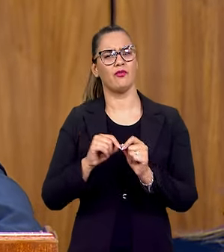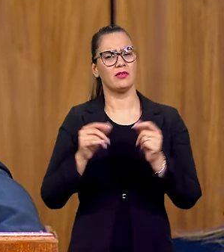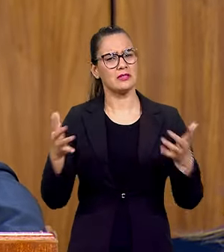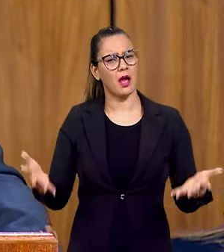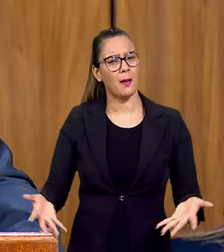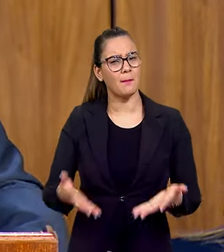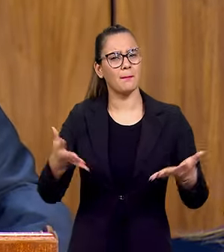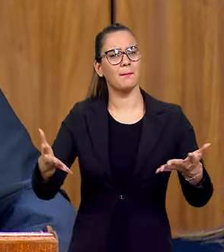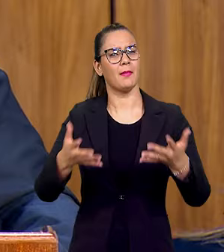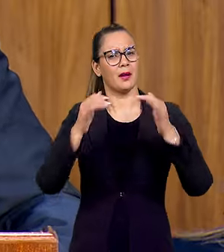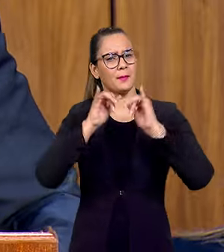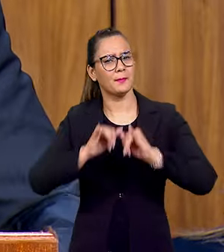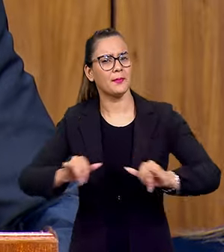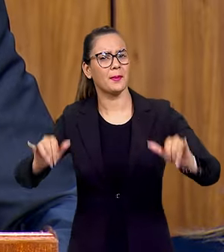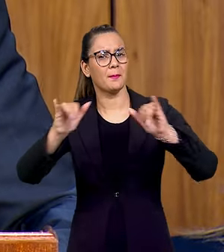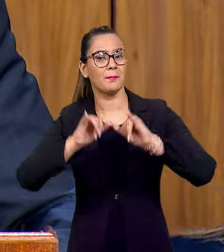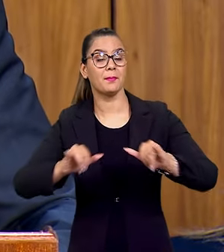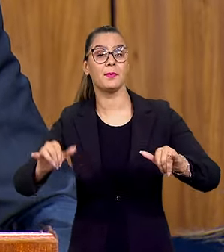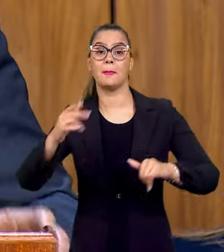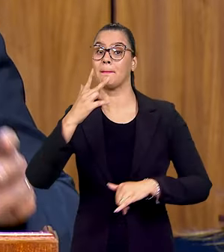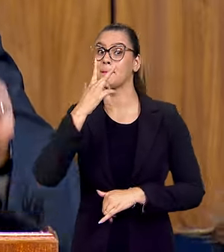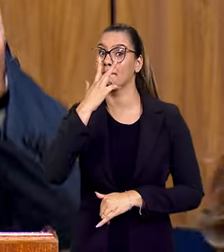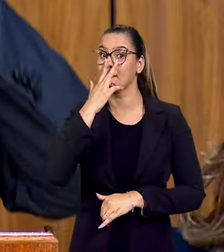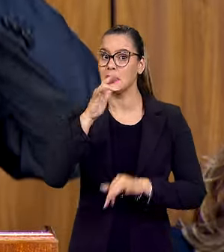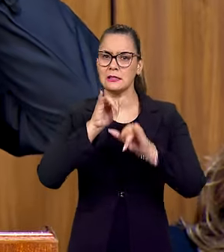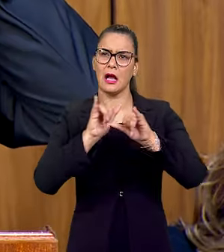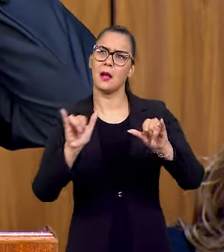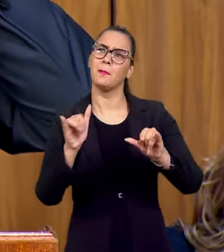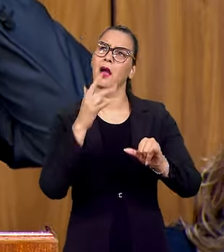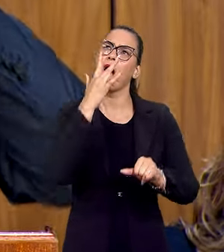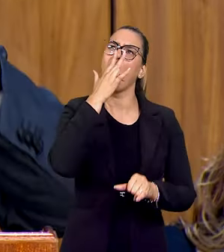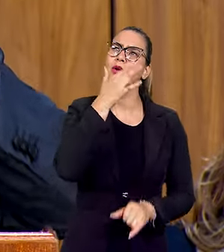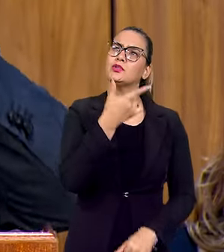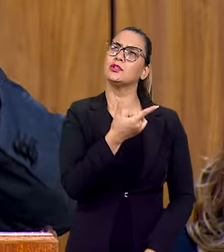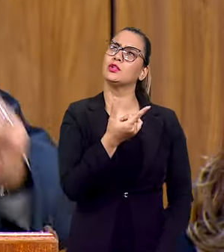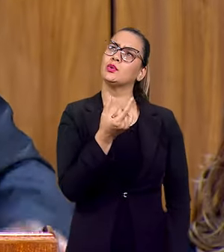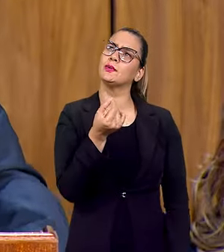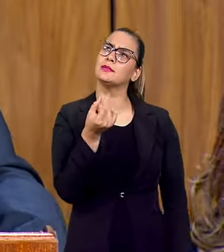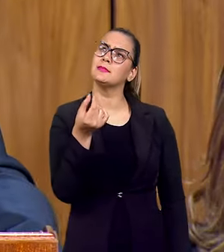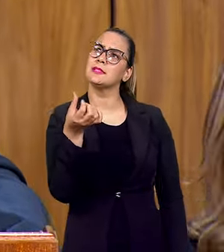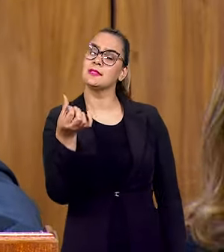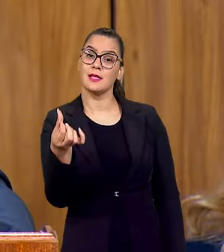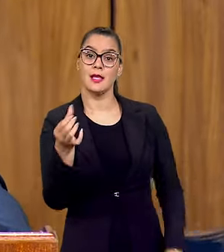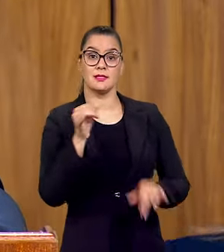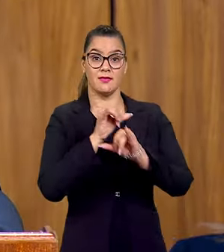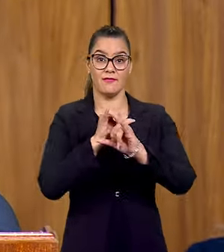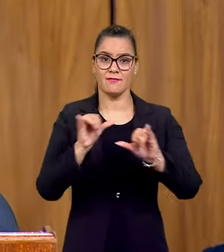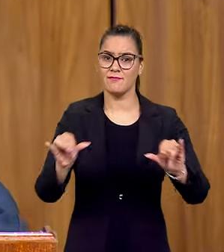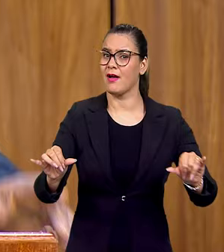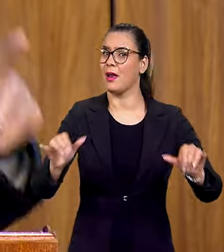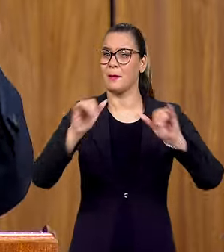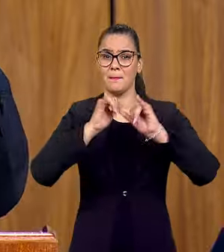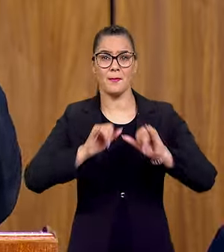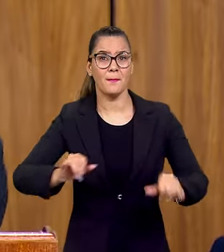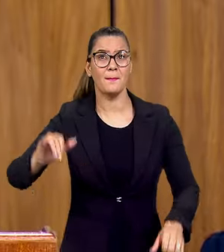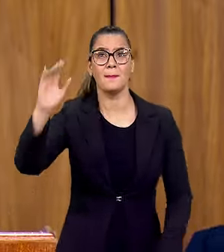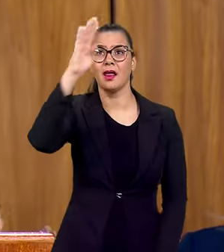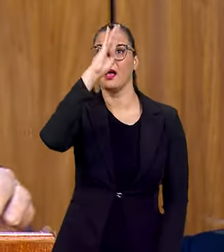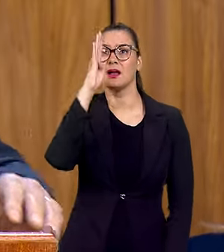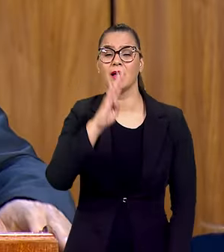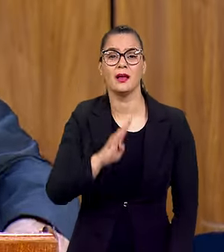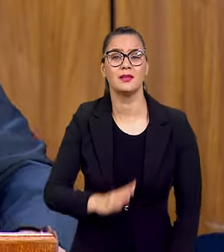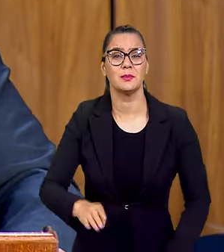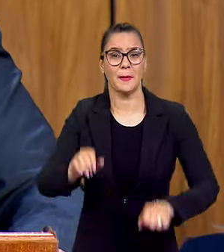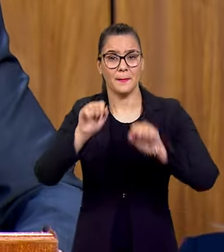Eu cansei de fazer a campanha, me parece que foi a campanha de 2006, dizendo aos quatro